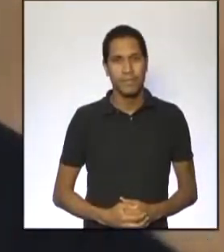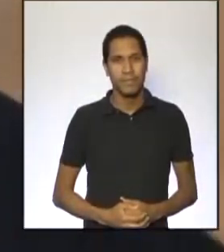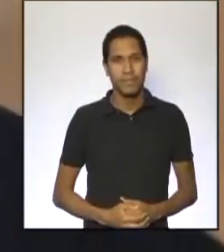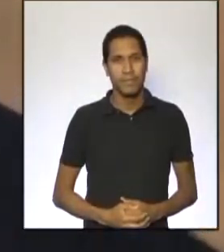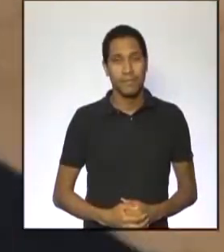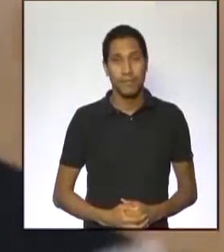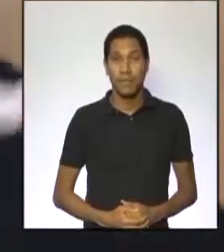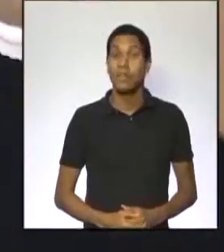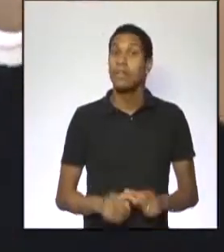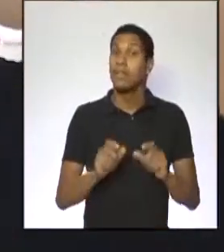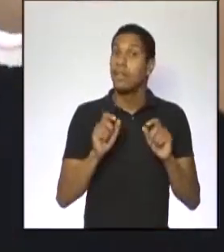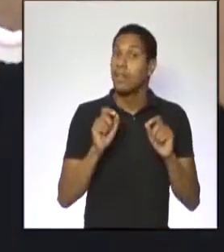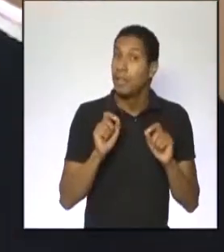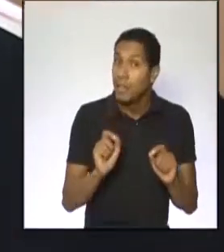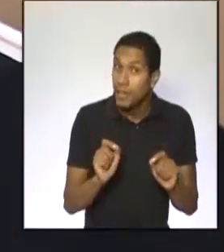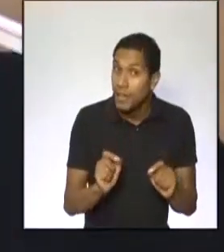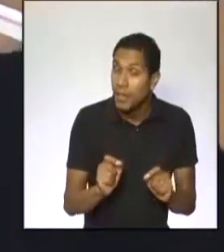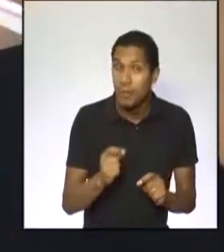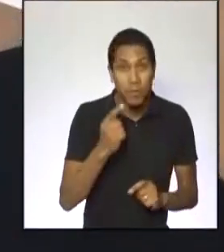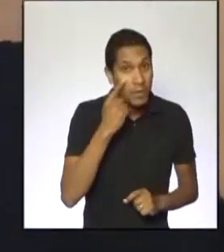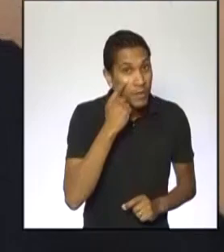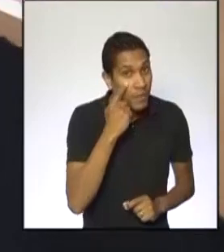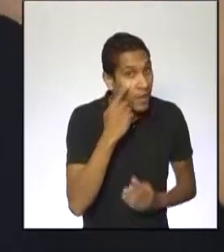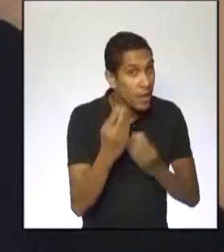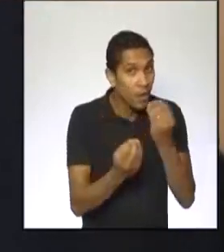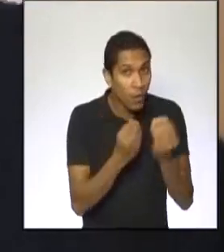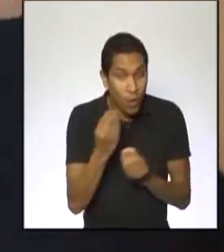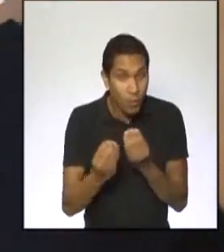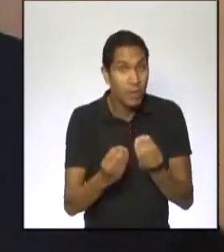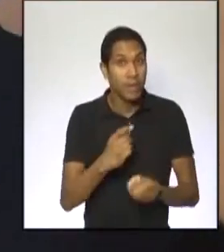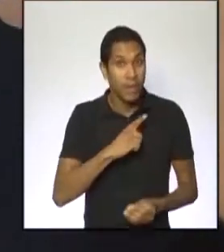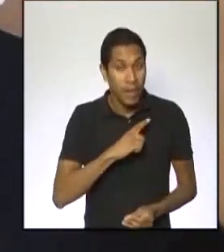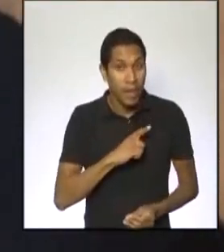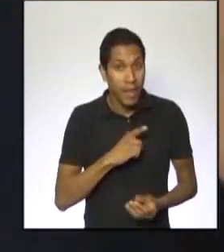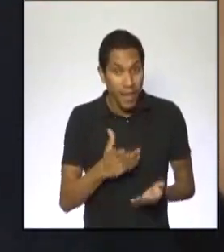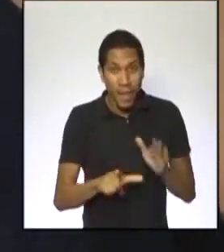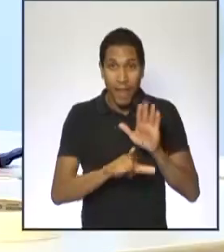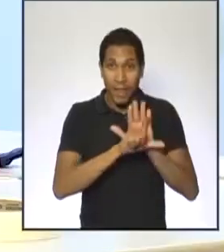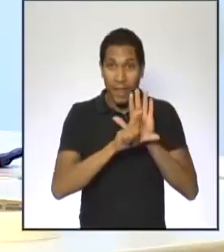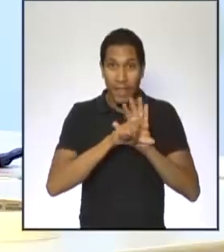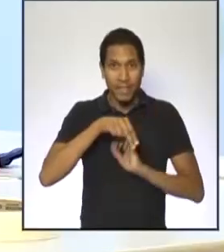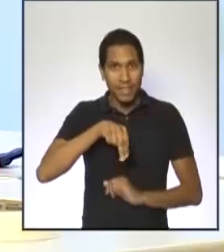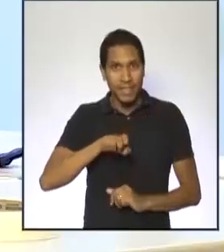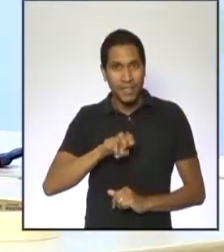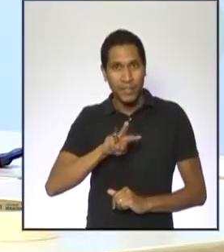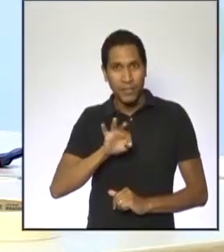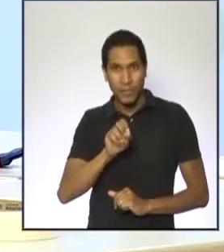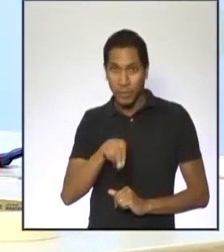E aí nós vamos testar a lei de ação e reação de Isaac Newton.